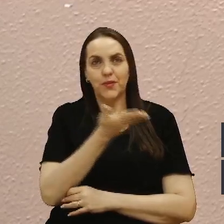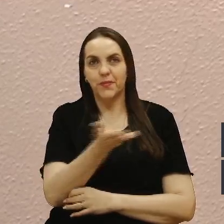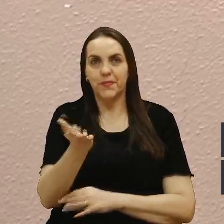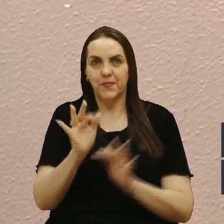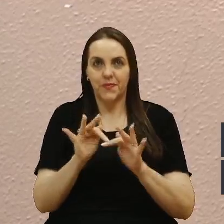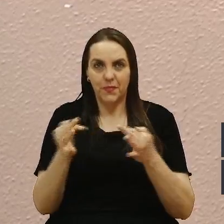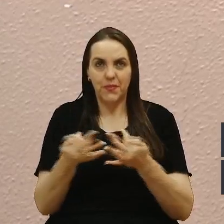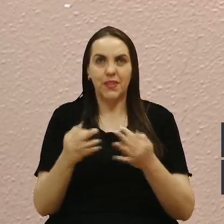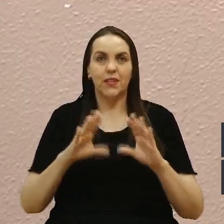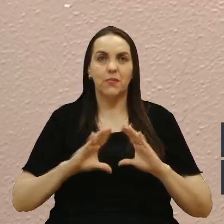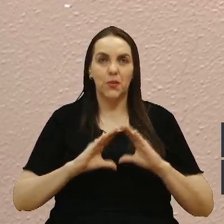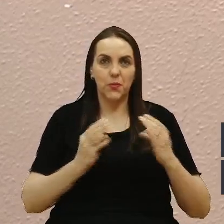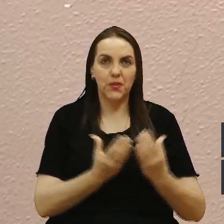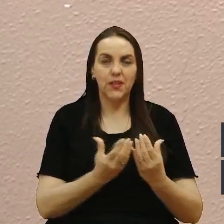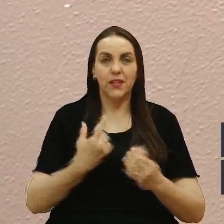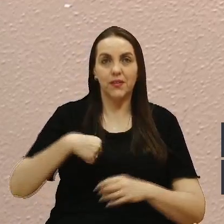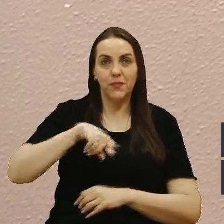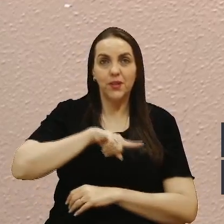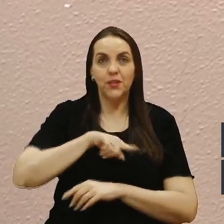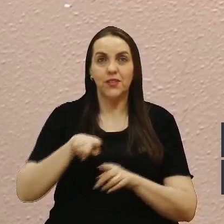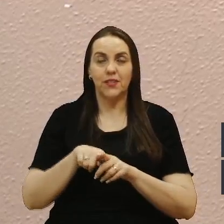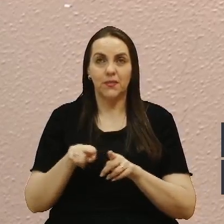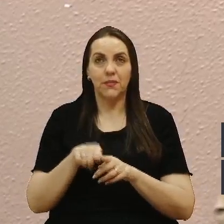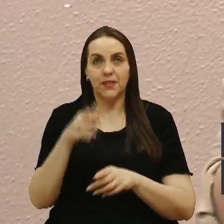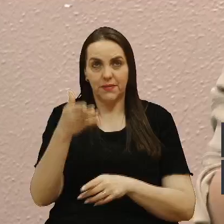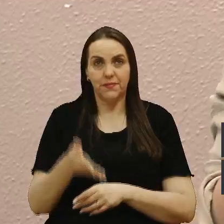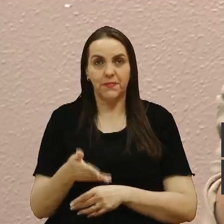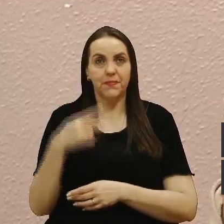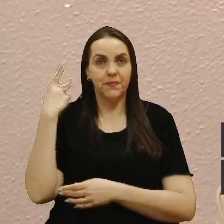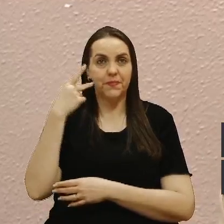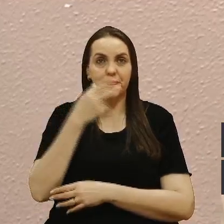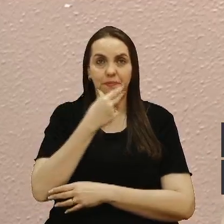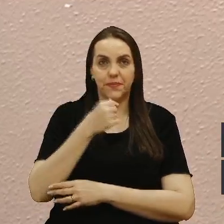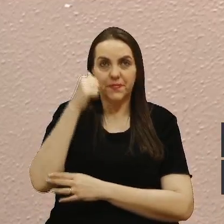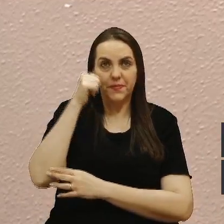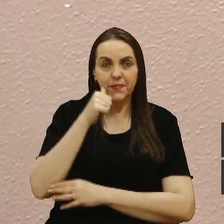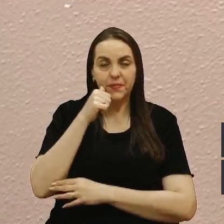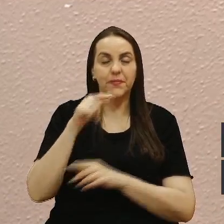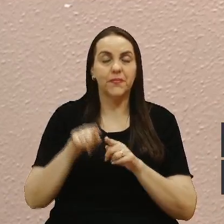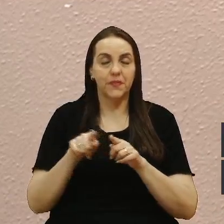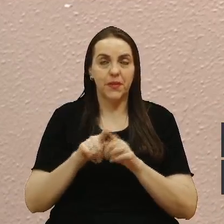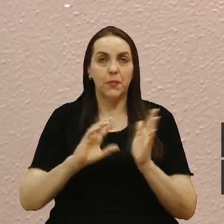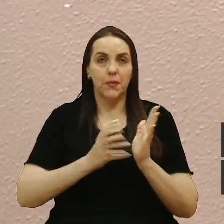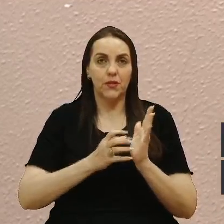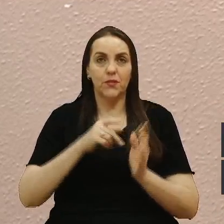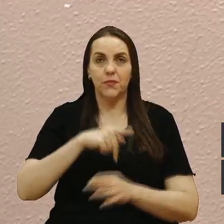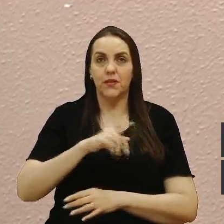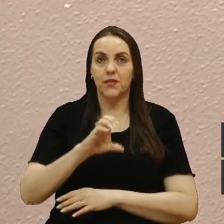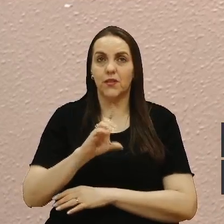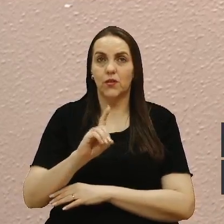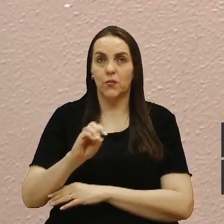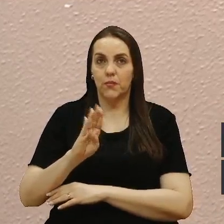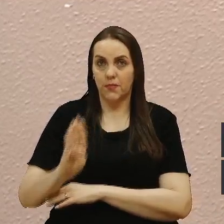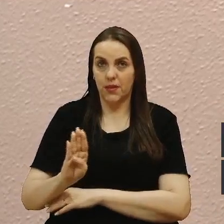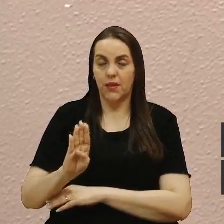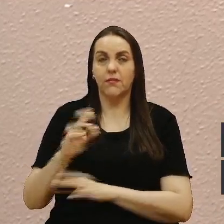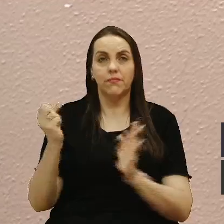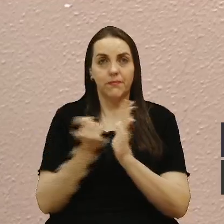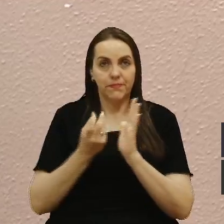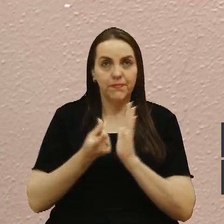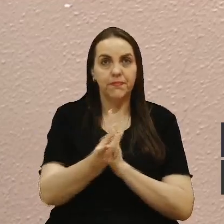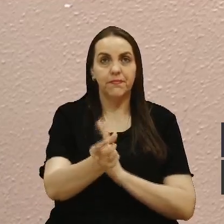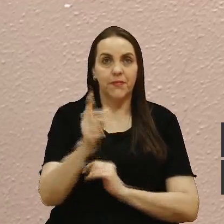sua comunidade, e para a gente aqui, vereadores e vereadoras, e para nós, da bancada do PCdoB, que seguimos o legado do vereador Renato, é um